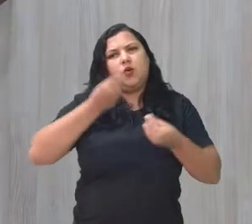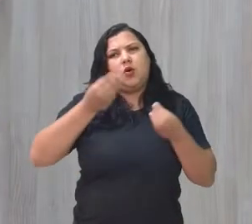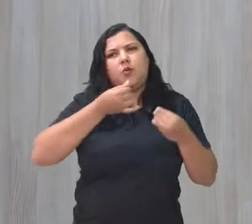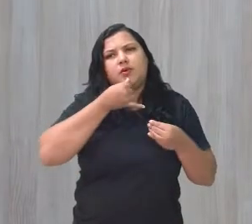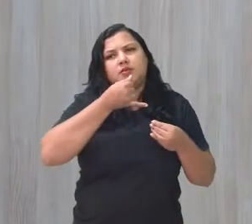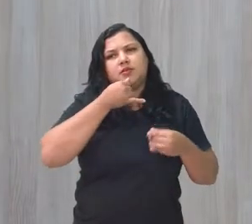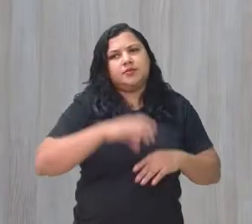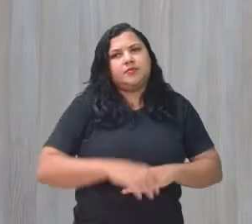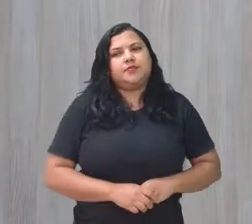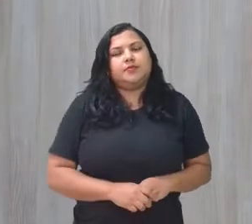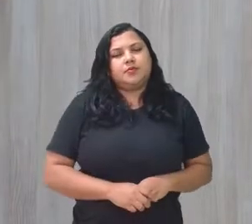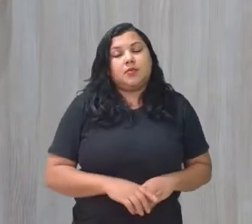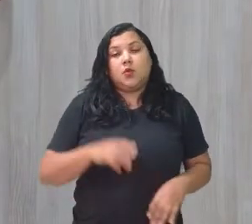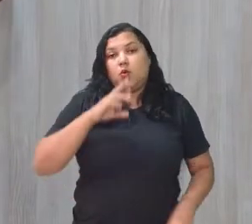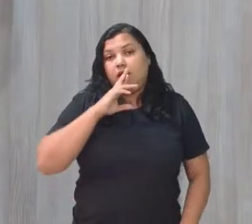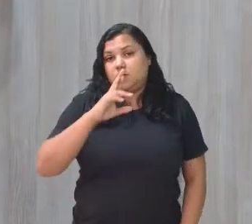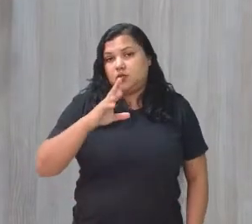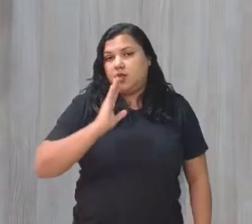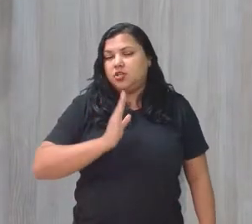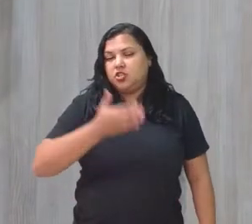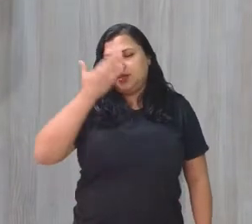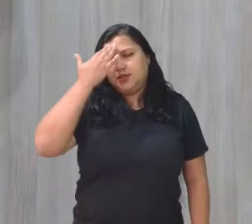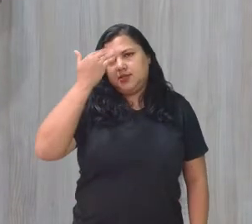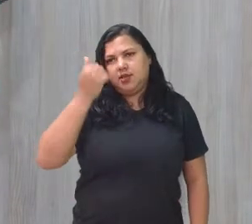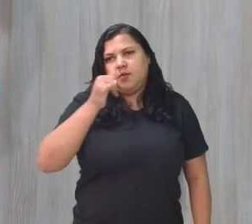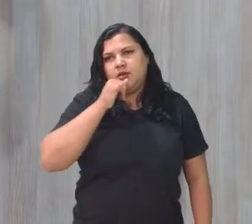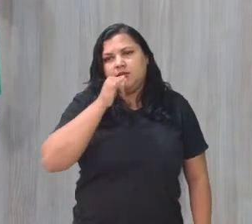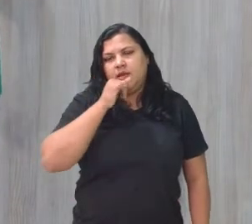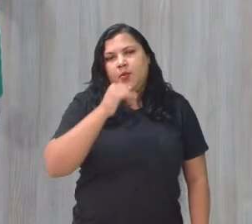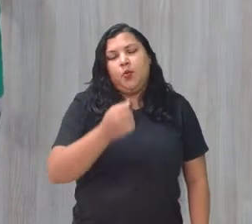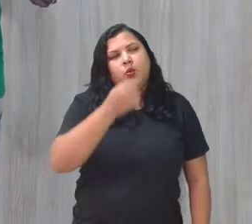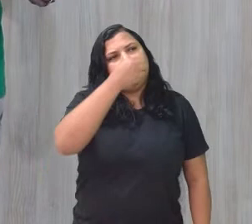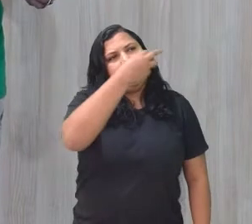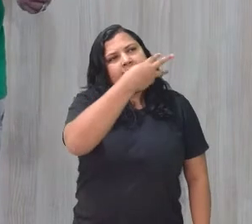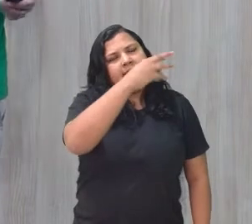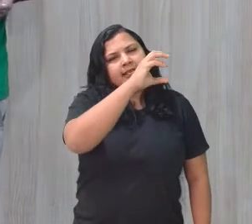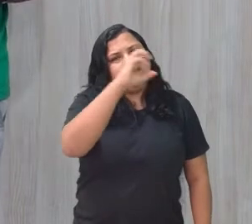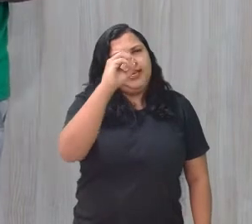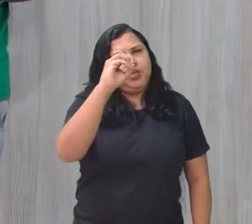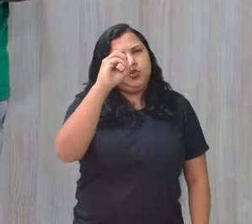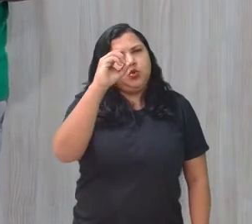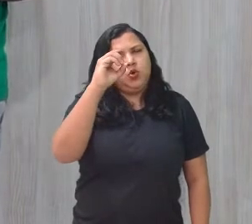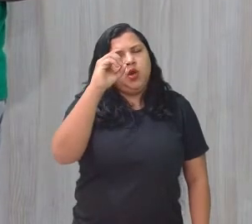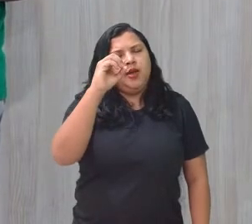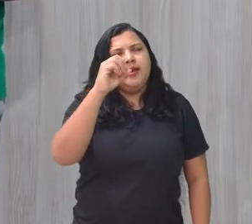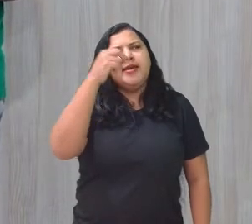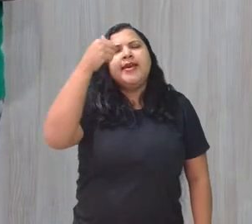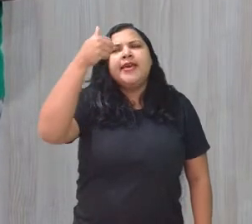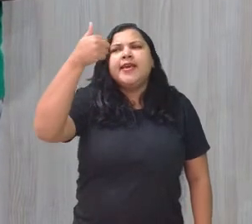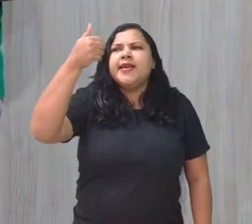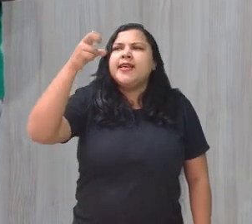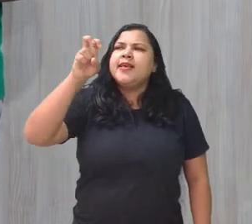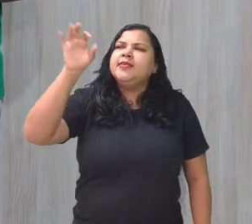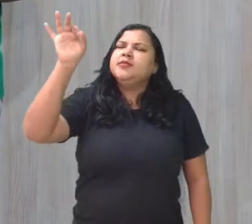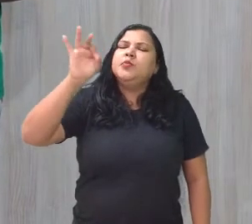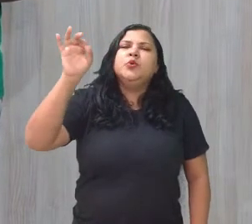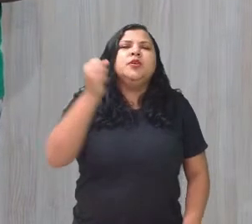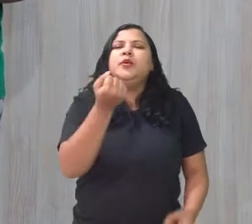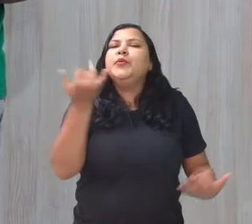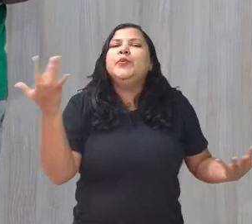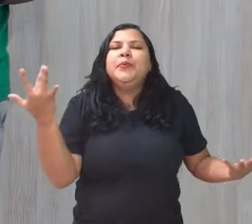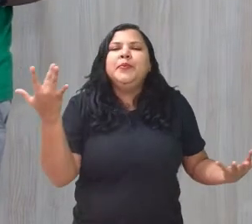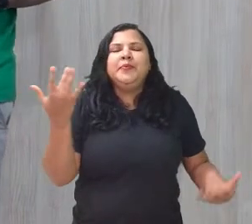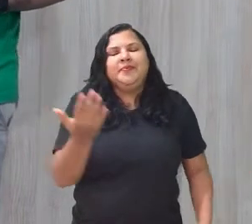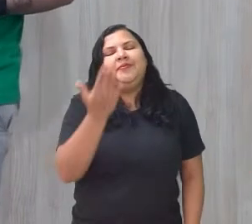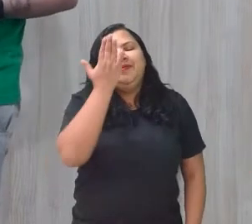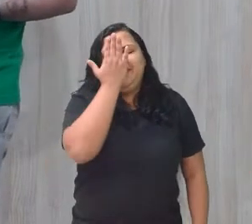vamos pegar aquele resultado que a gente já sabe, que 15% de 300 é 45, e vamos tentar entender na malha quadriculada. Presta